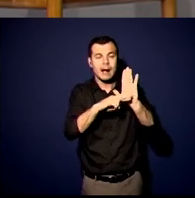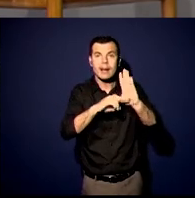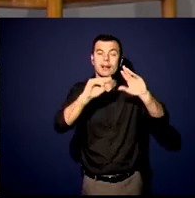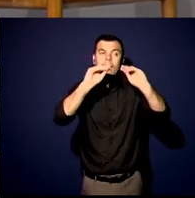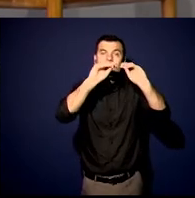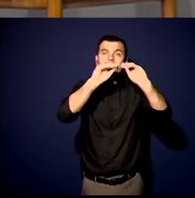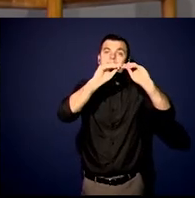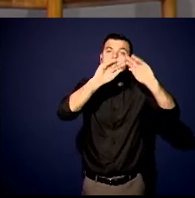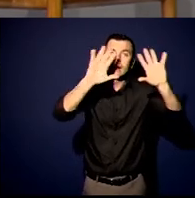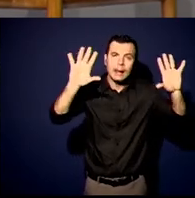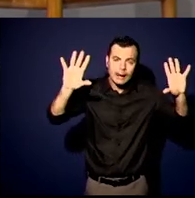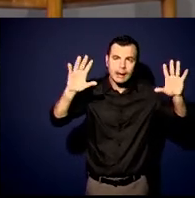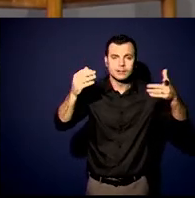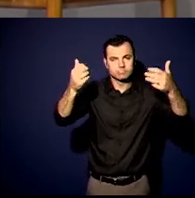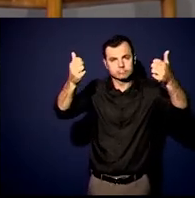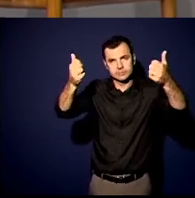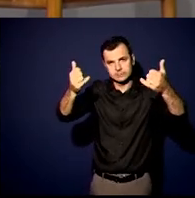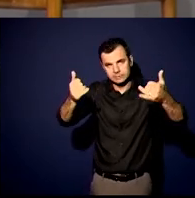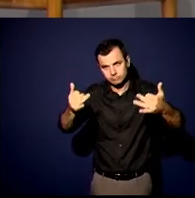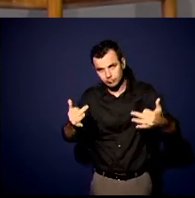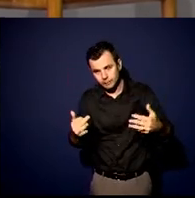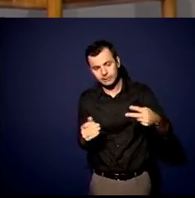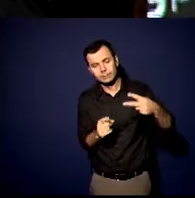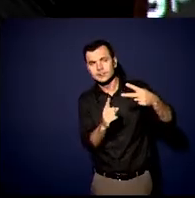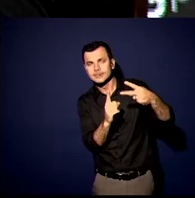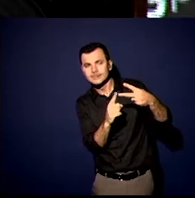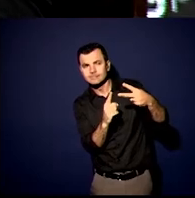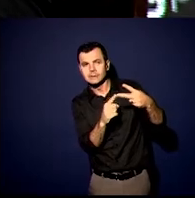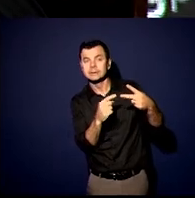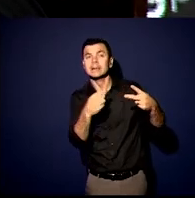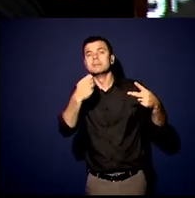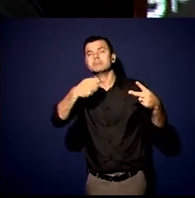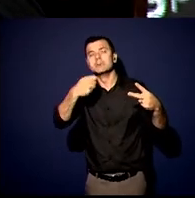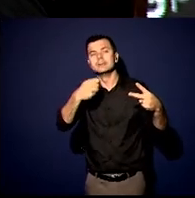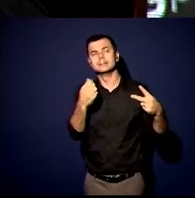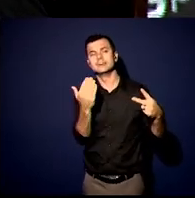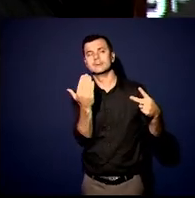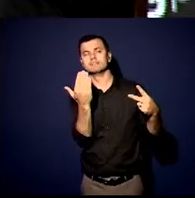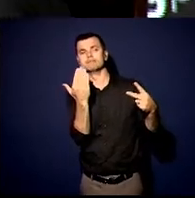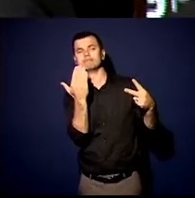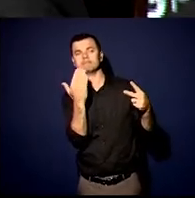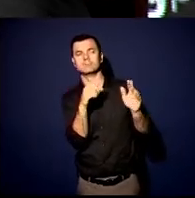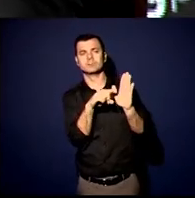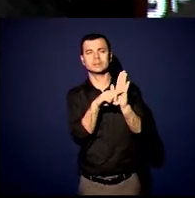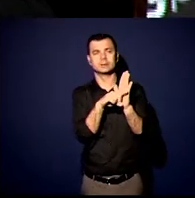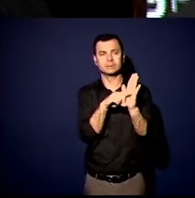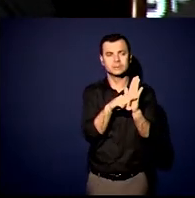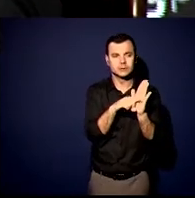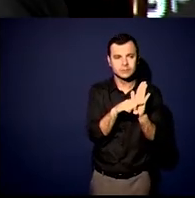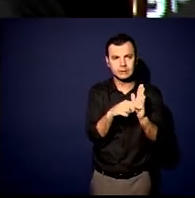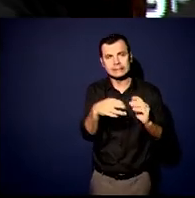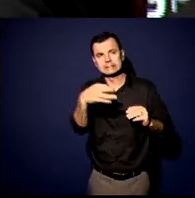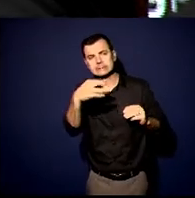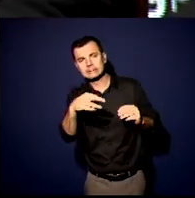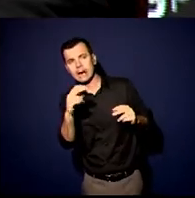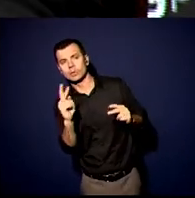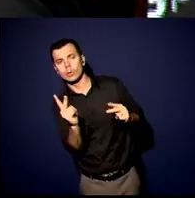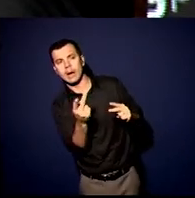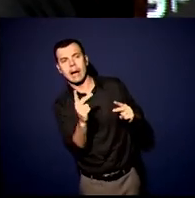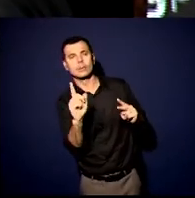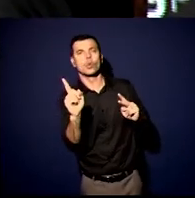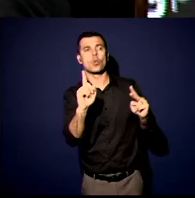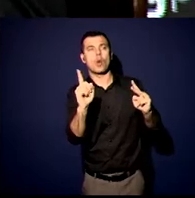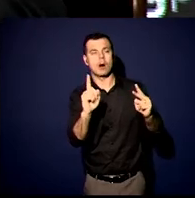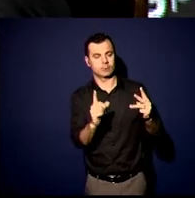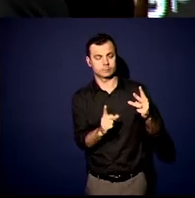trata de uma certa realidade você tem uma zona de escuridão em que a fatos que não estão no âmbito de incidência dessa norma você tem